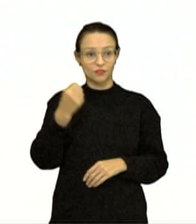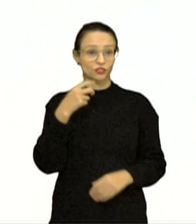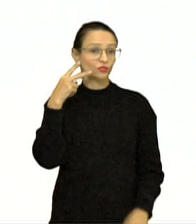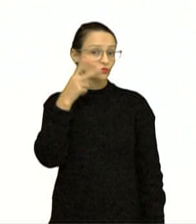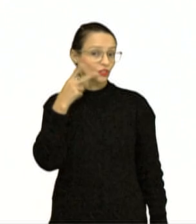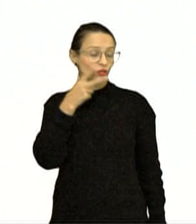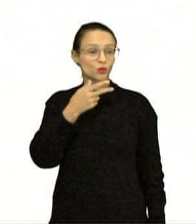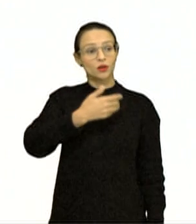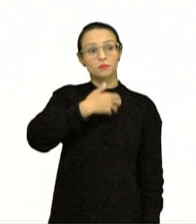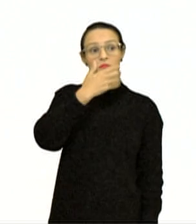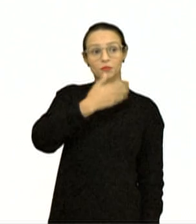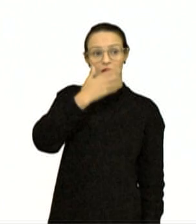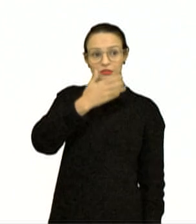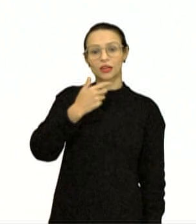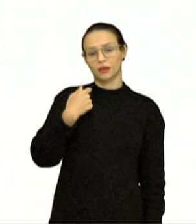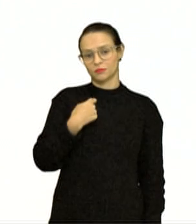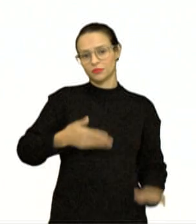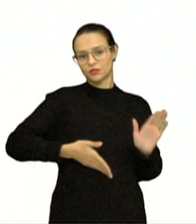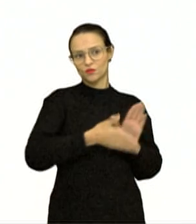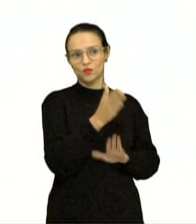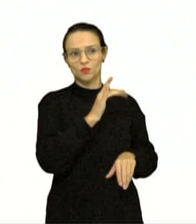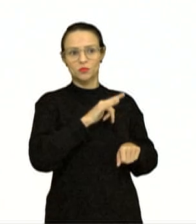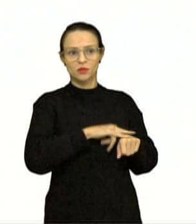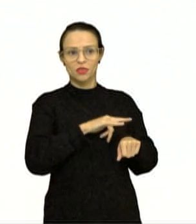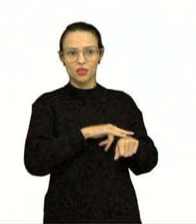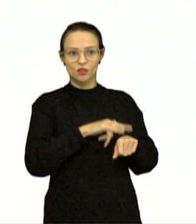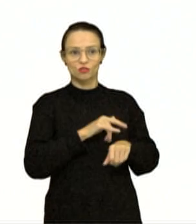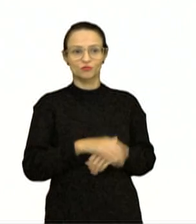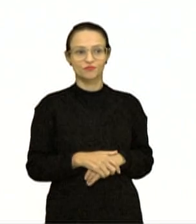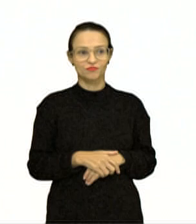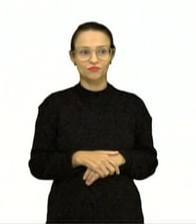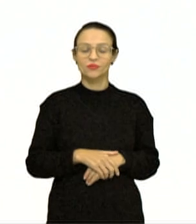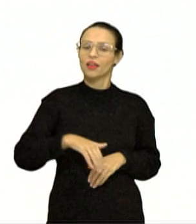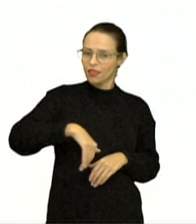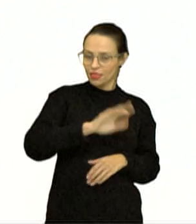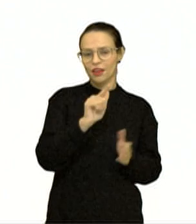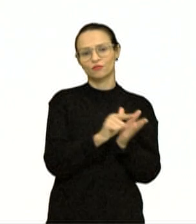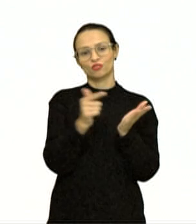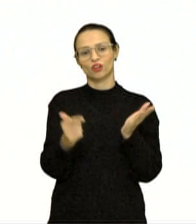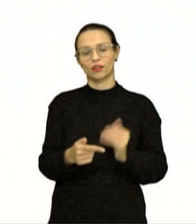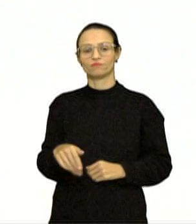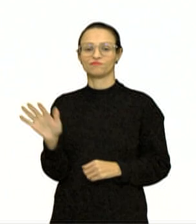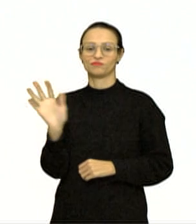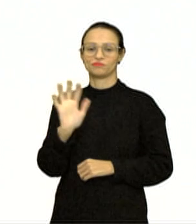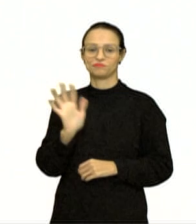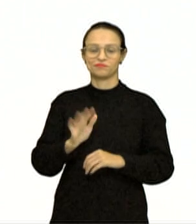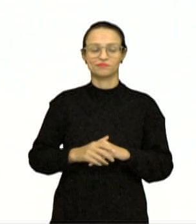vinho e da maçã, tenho que ir ao banheiro. E já que vou, levo um jornal.